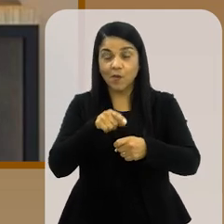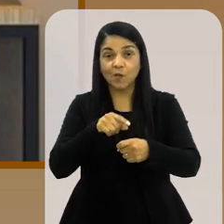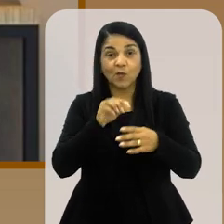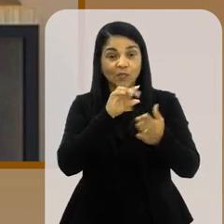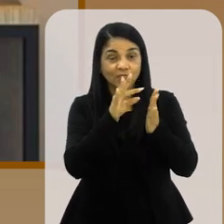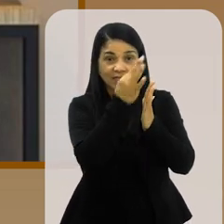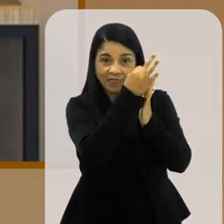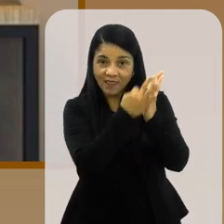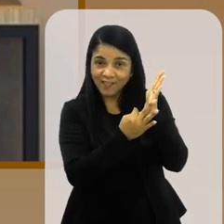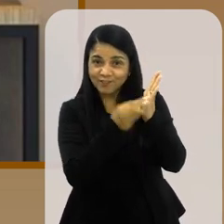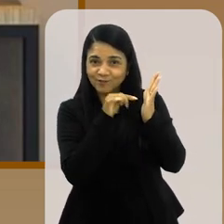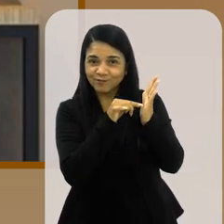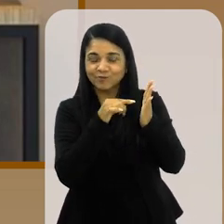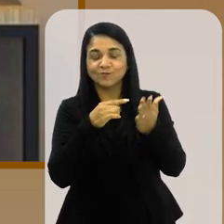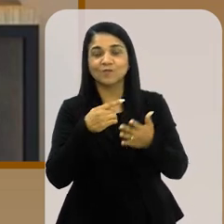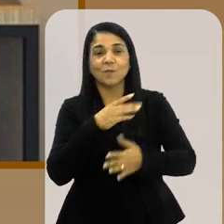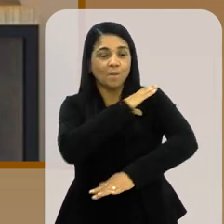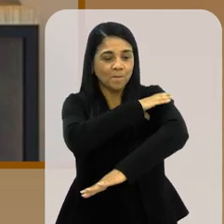escrito. No dia